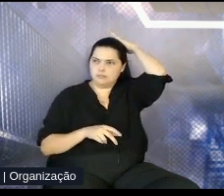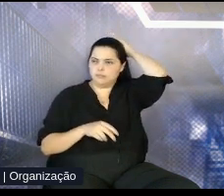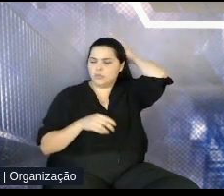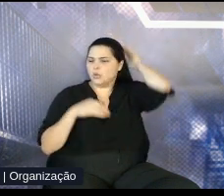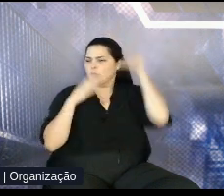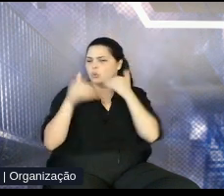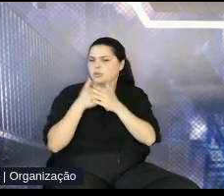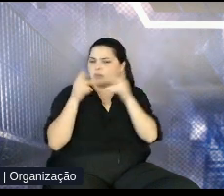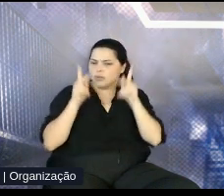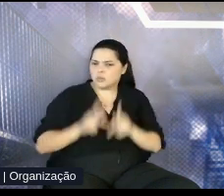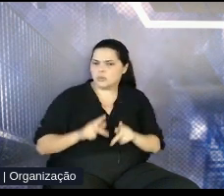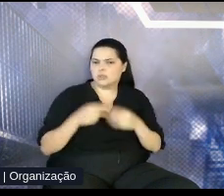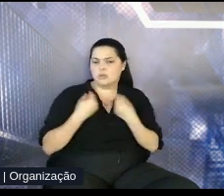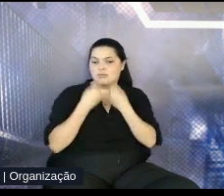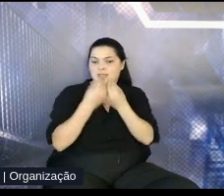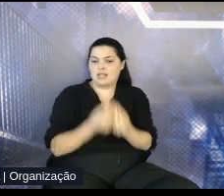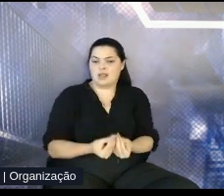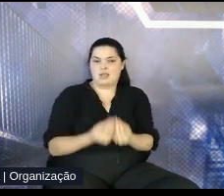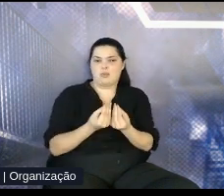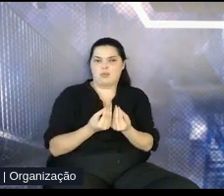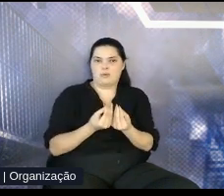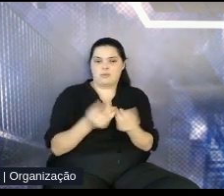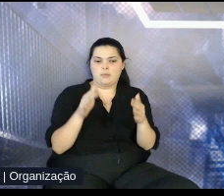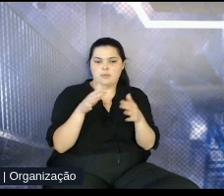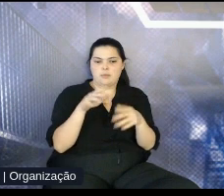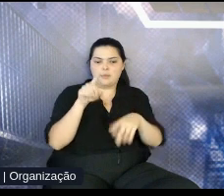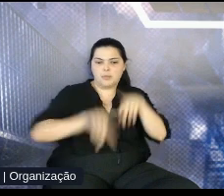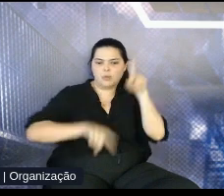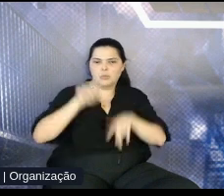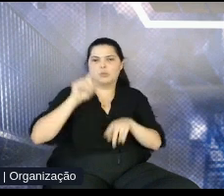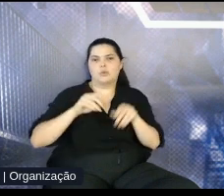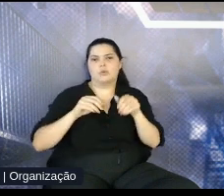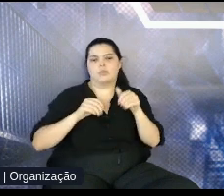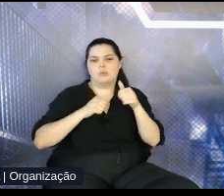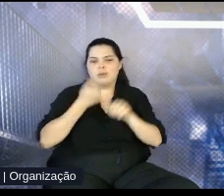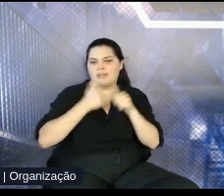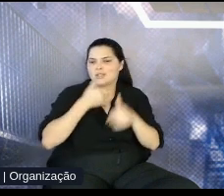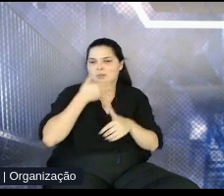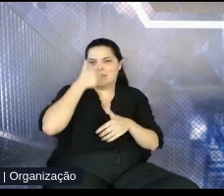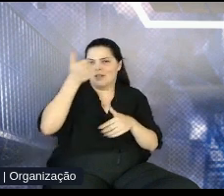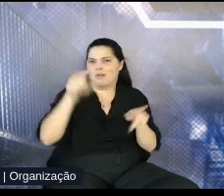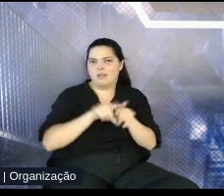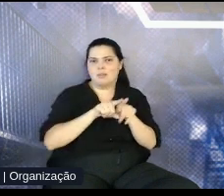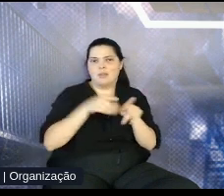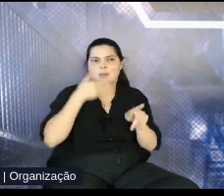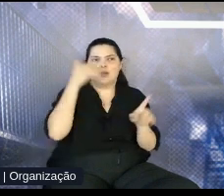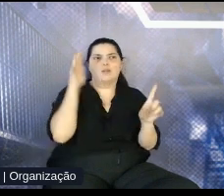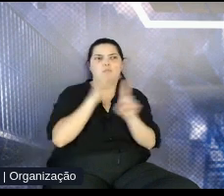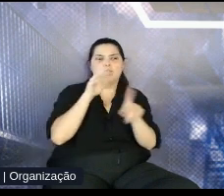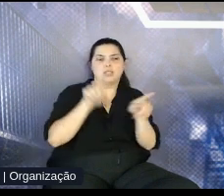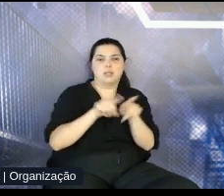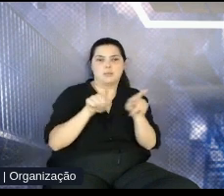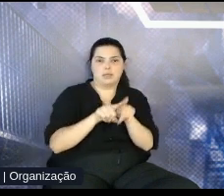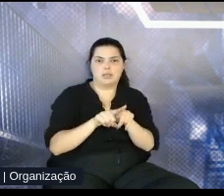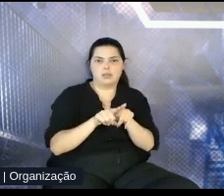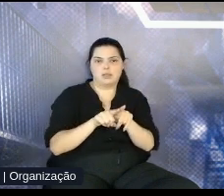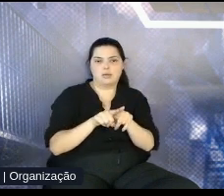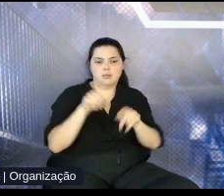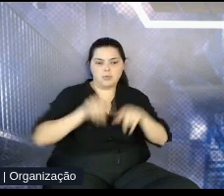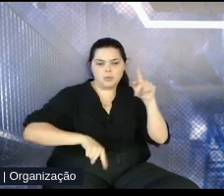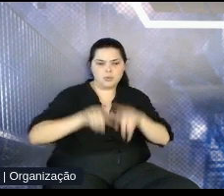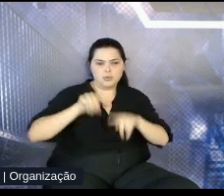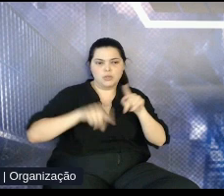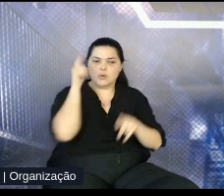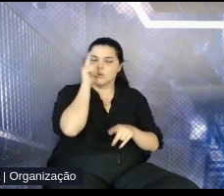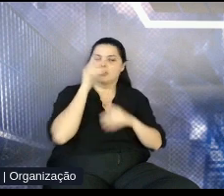que eu entrego para o mercado é um produto de melhor qualidade, é um produto de maior impacto, é um produto que eu vou conseguir estar construindo